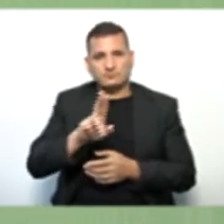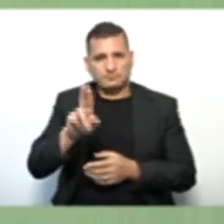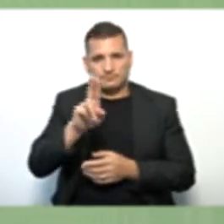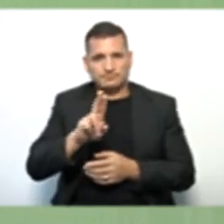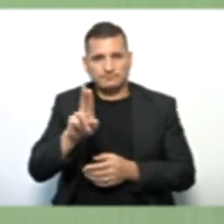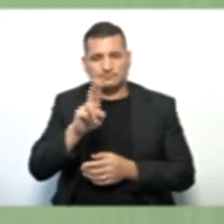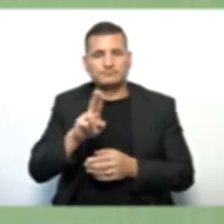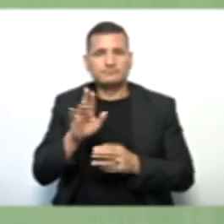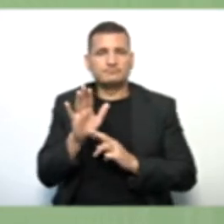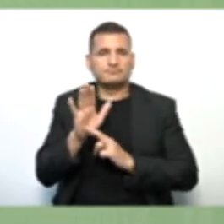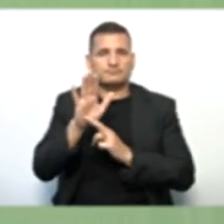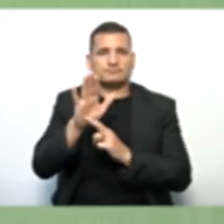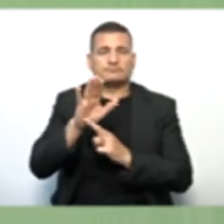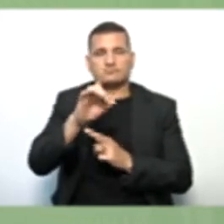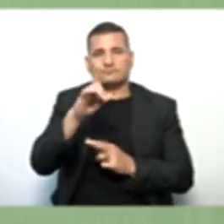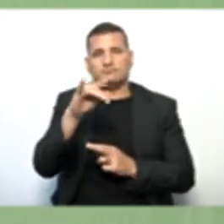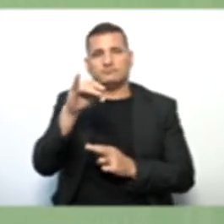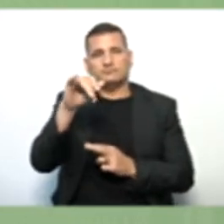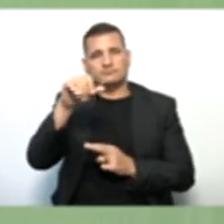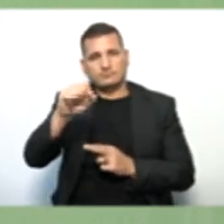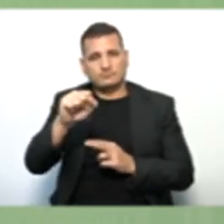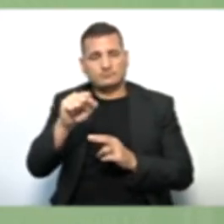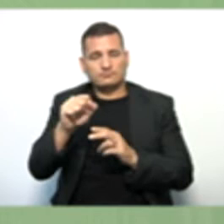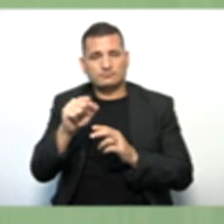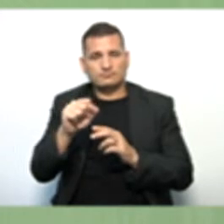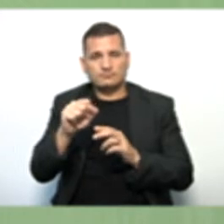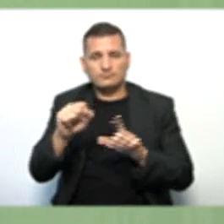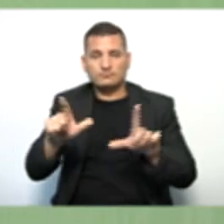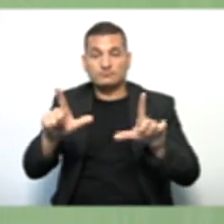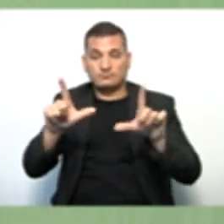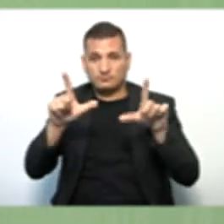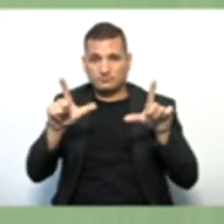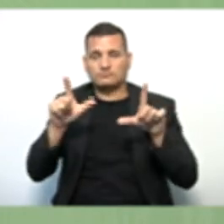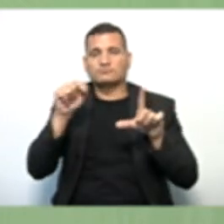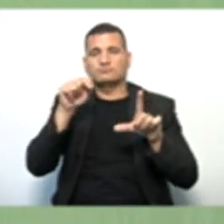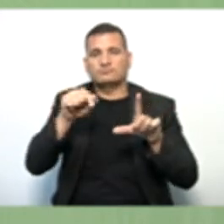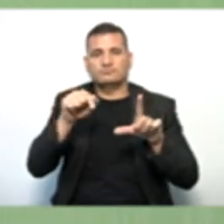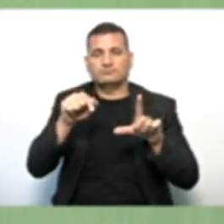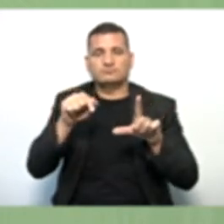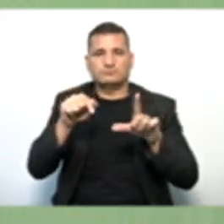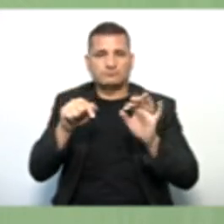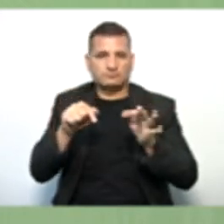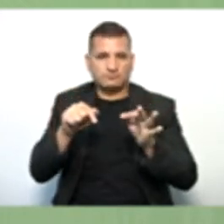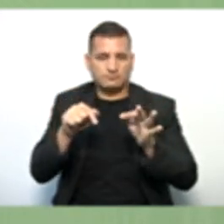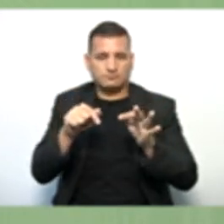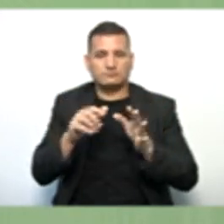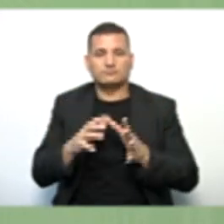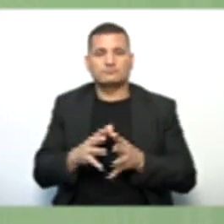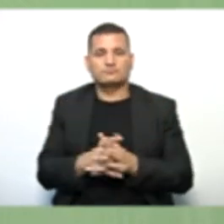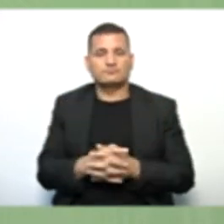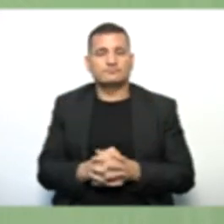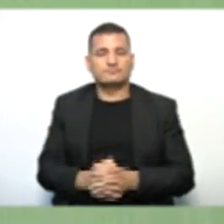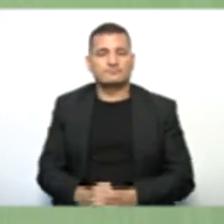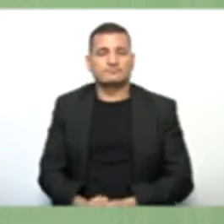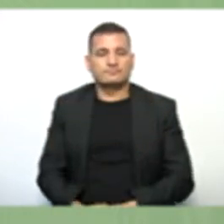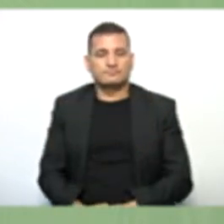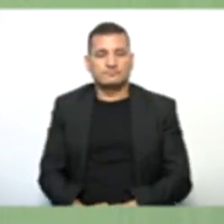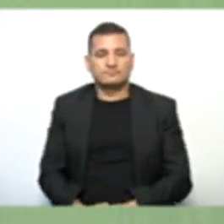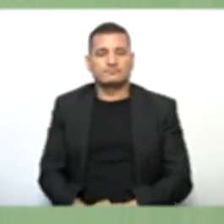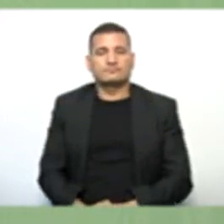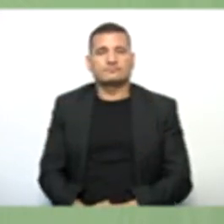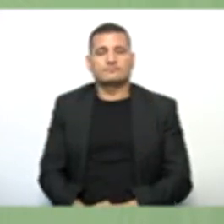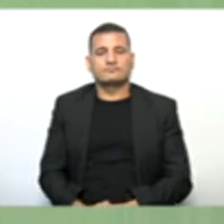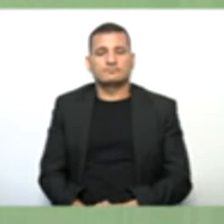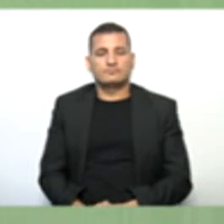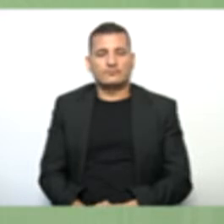para representar os dados que serão exibidos na tela do vídeo, tá bom? Aqui é o nosso